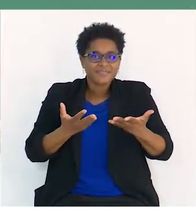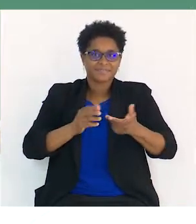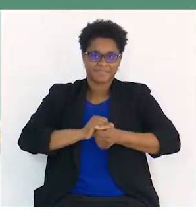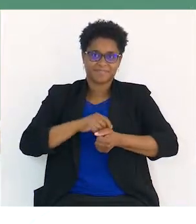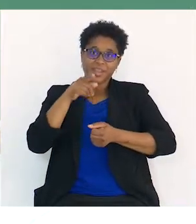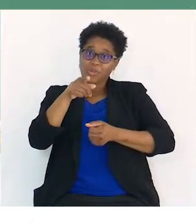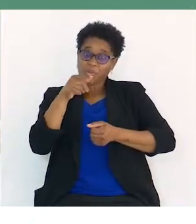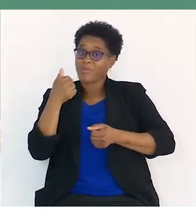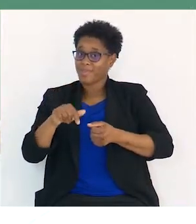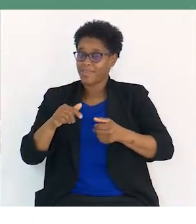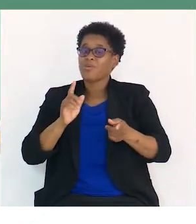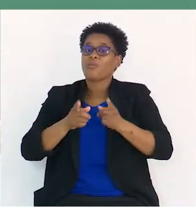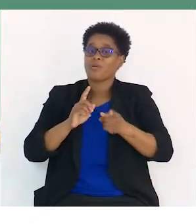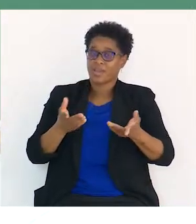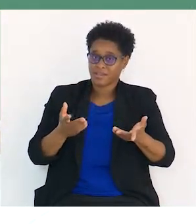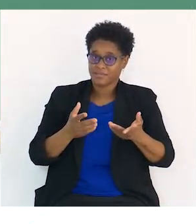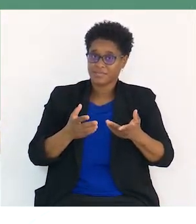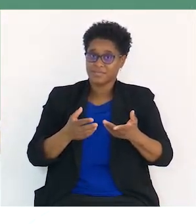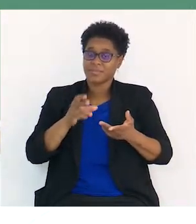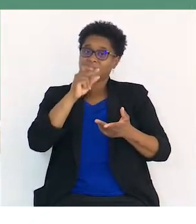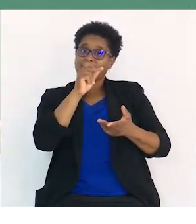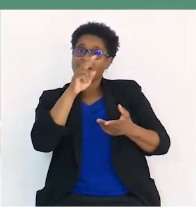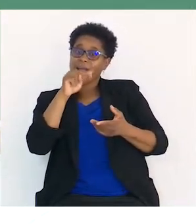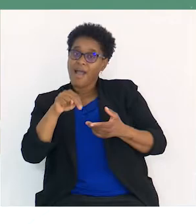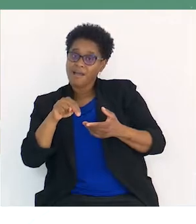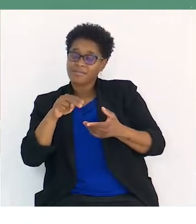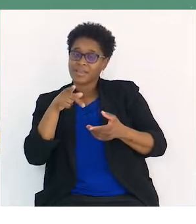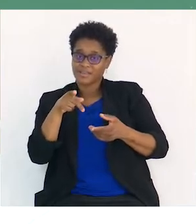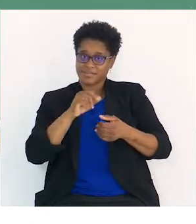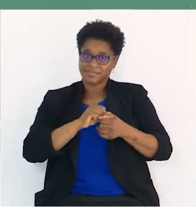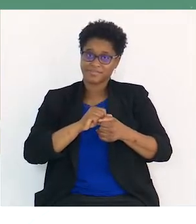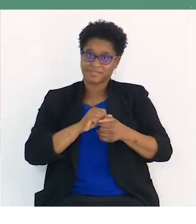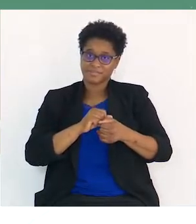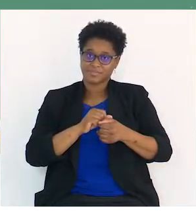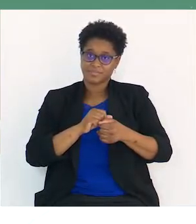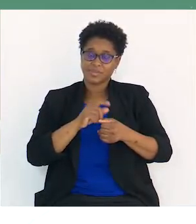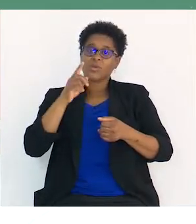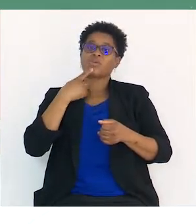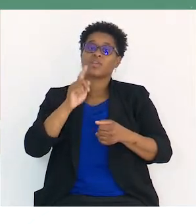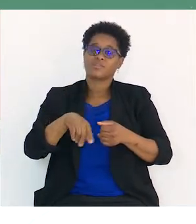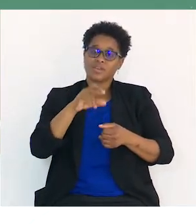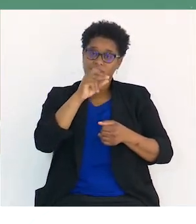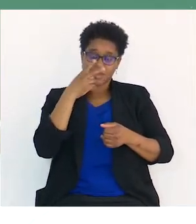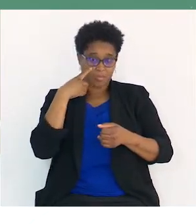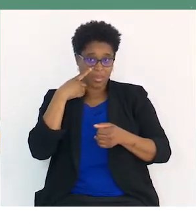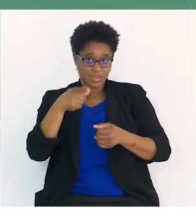tens o quê? Tu tens o am aqui, outra vez aparece